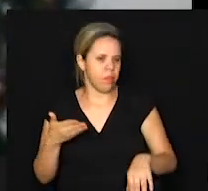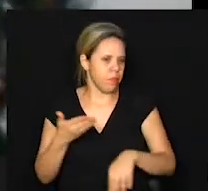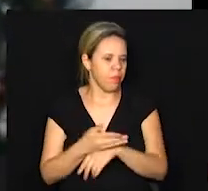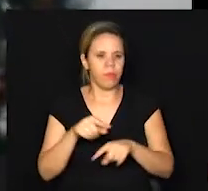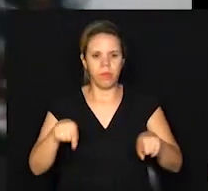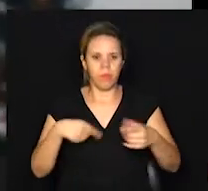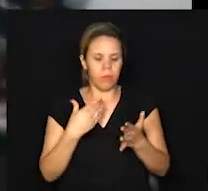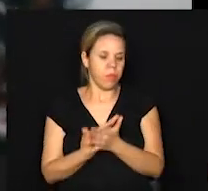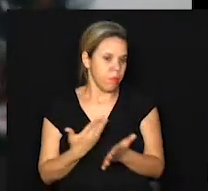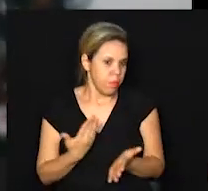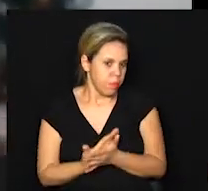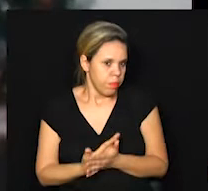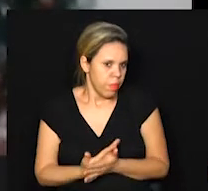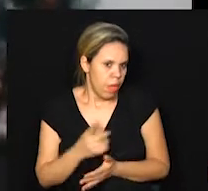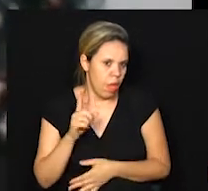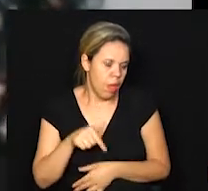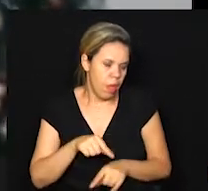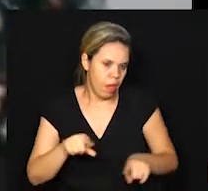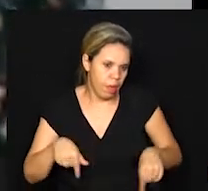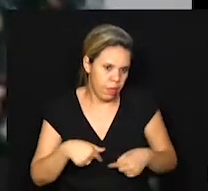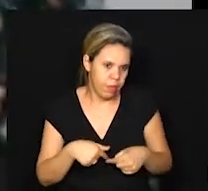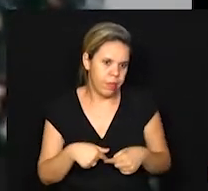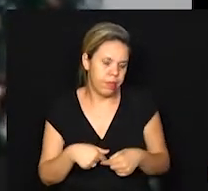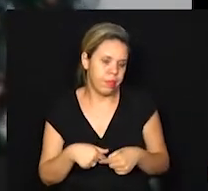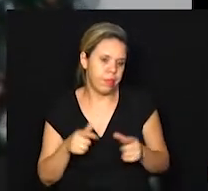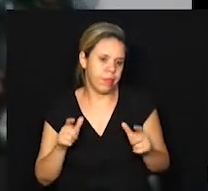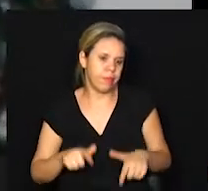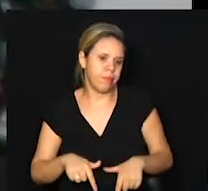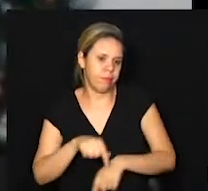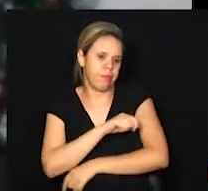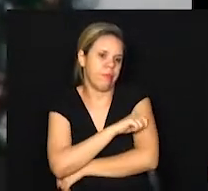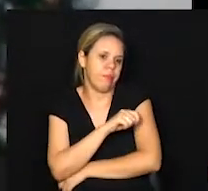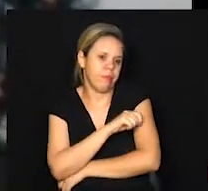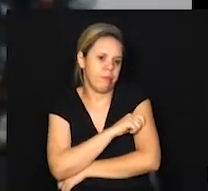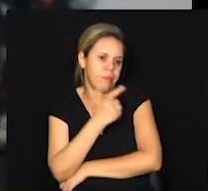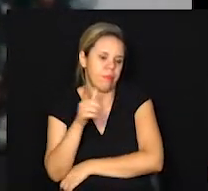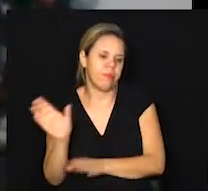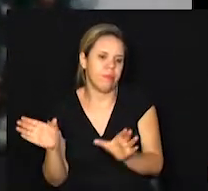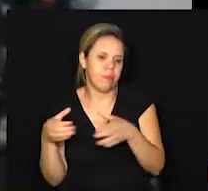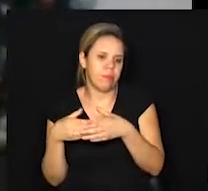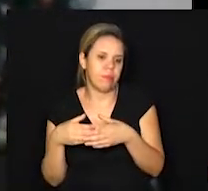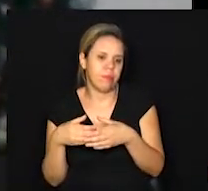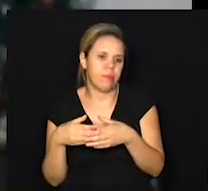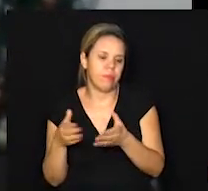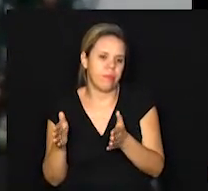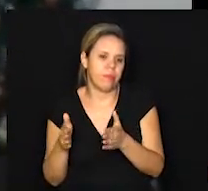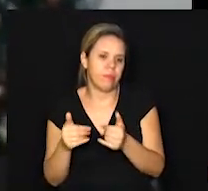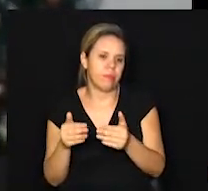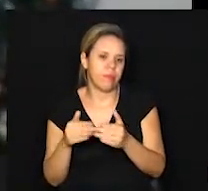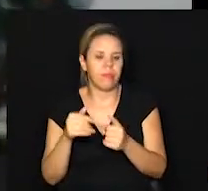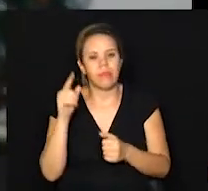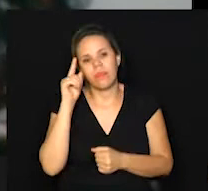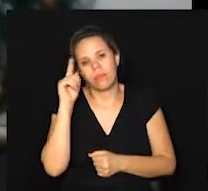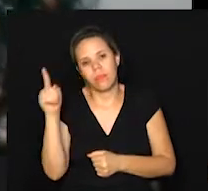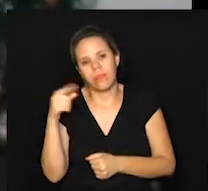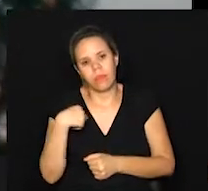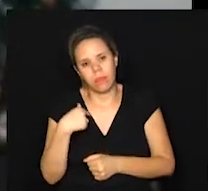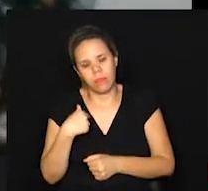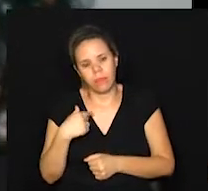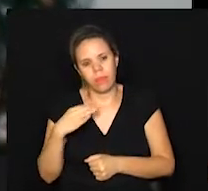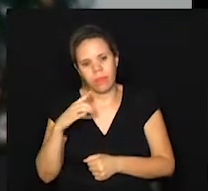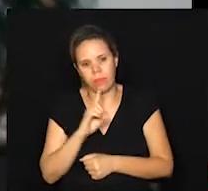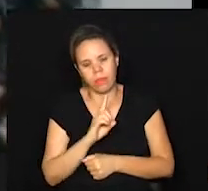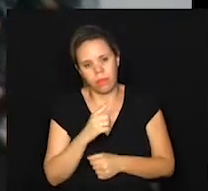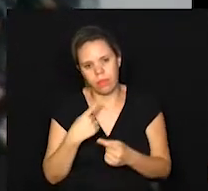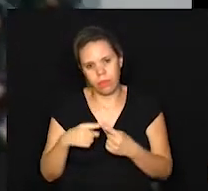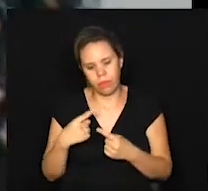de aula, ela era a sala onde os alunos de outras turmas vinham me buscar, porque era um dia em que eu era coordenadora,